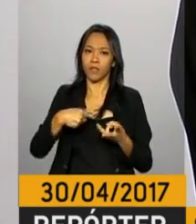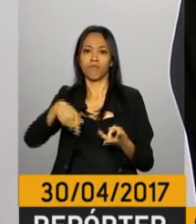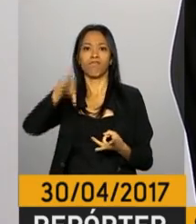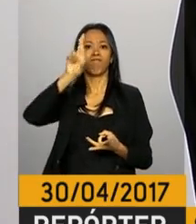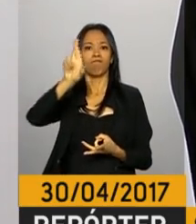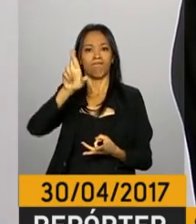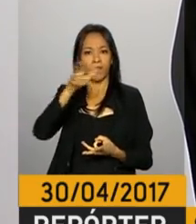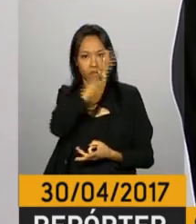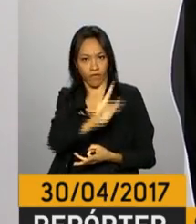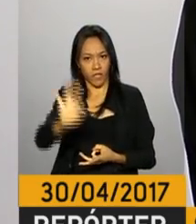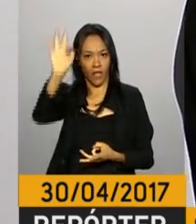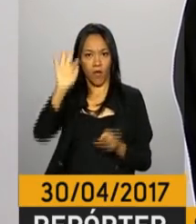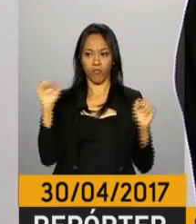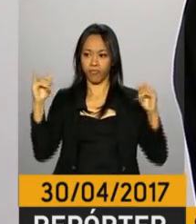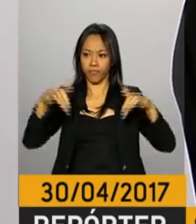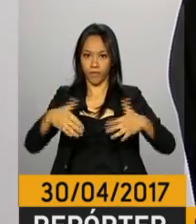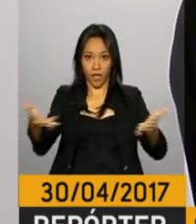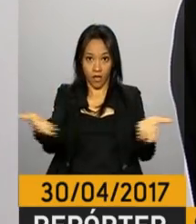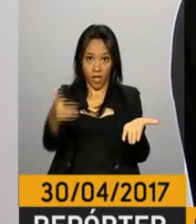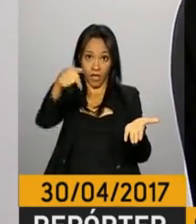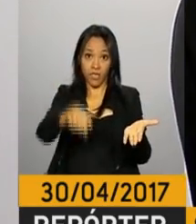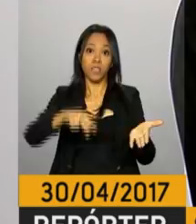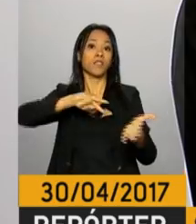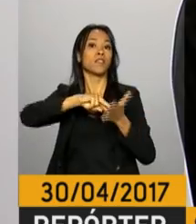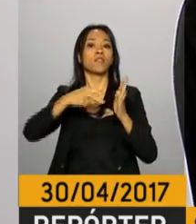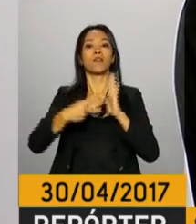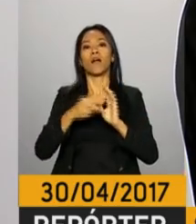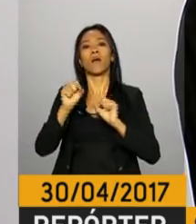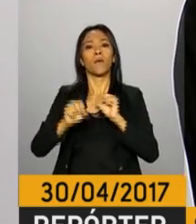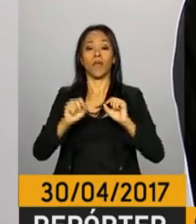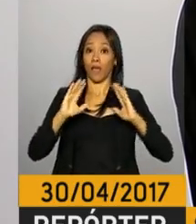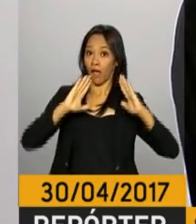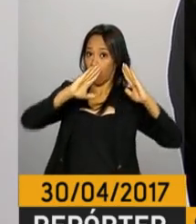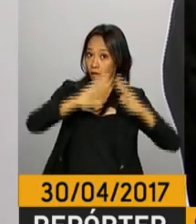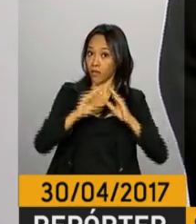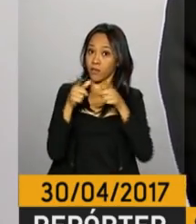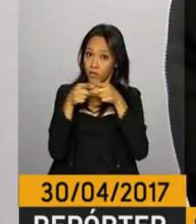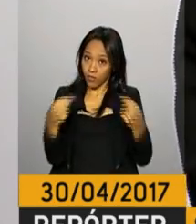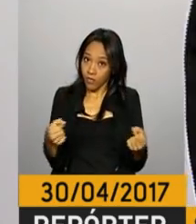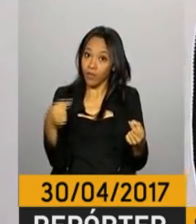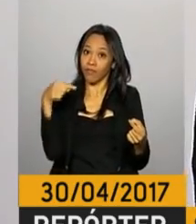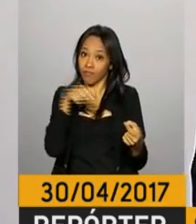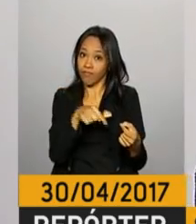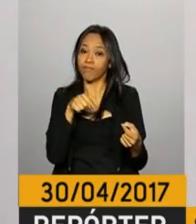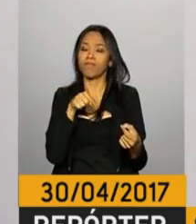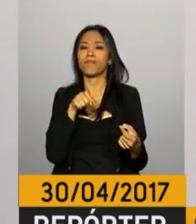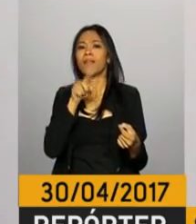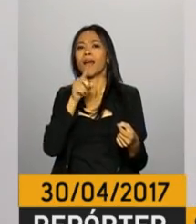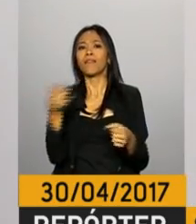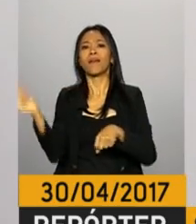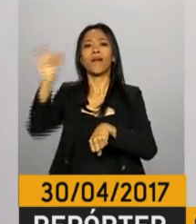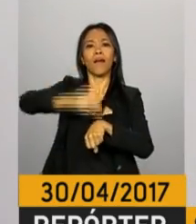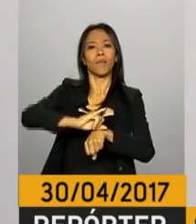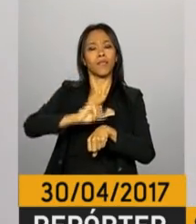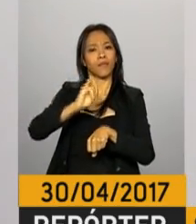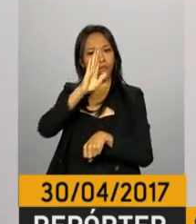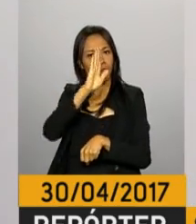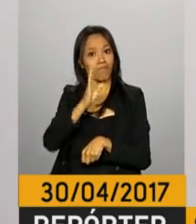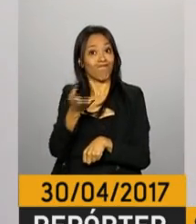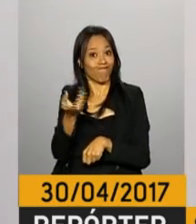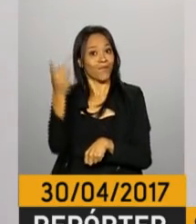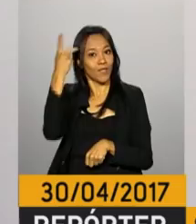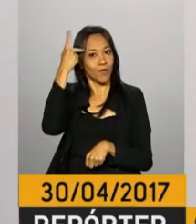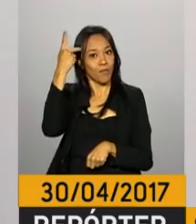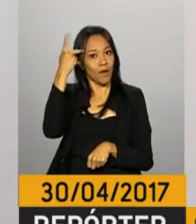está a significar que, embora a Casa do Japão esteja sediada na capital de São Paulo,